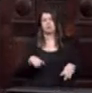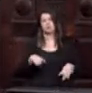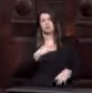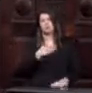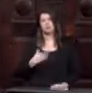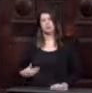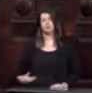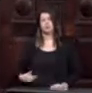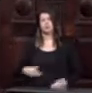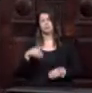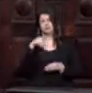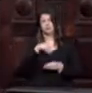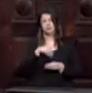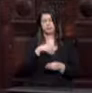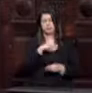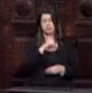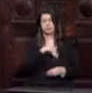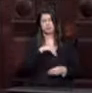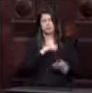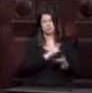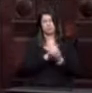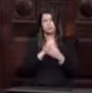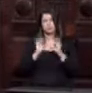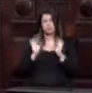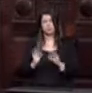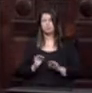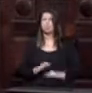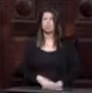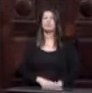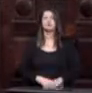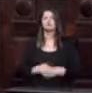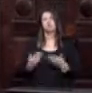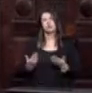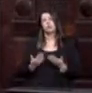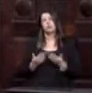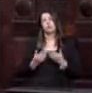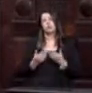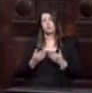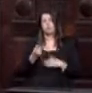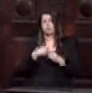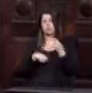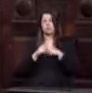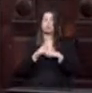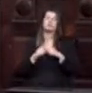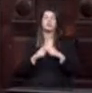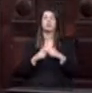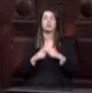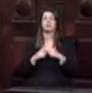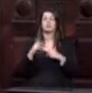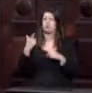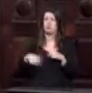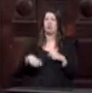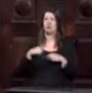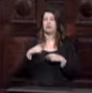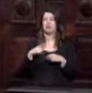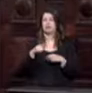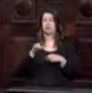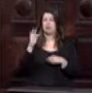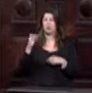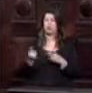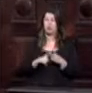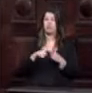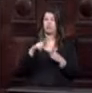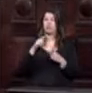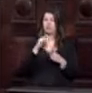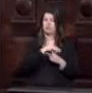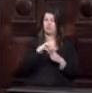em dia. Então, nada mais justo que os orçamentos inflados dos demais poderes, e são inflados para que